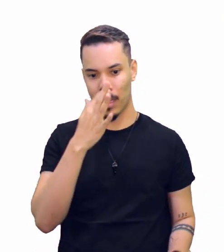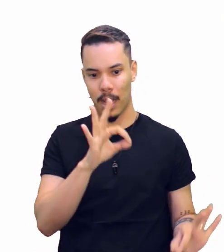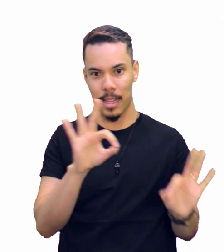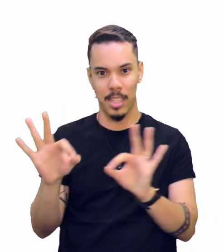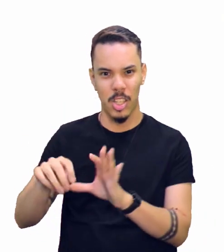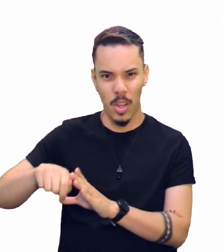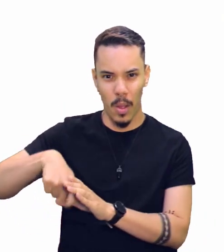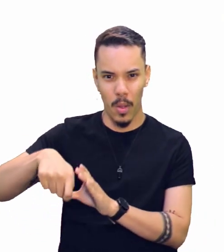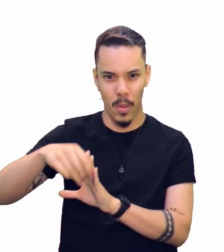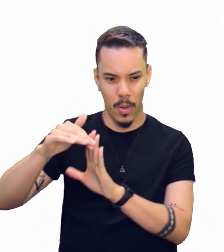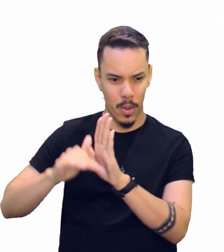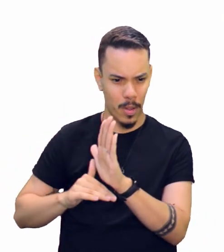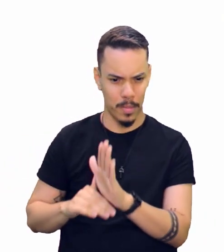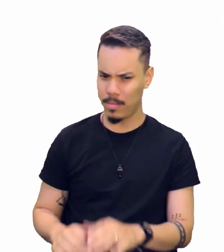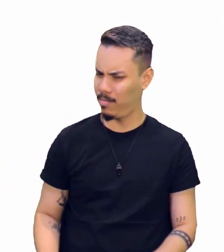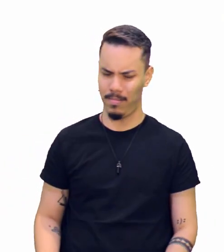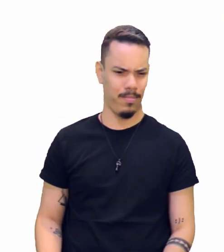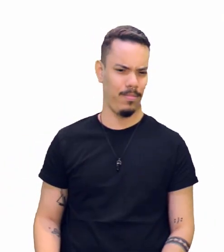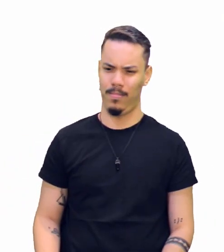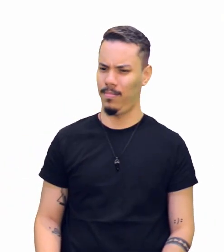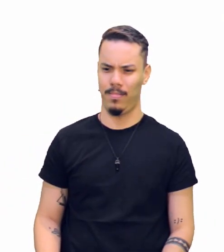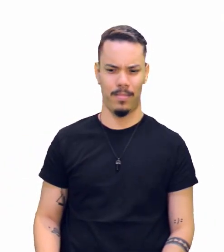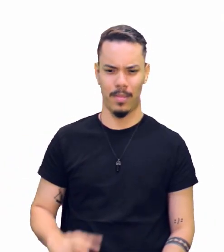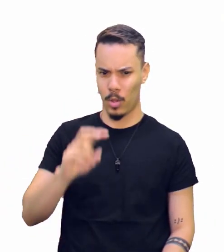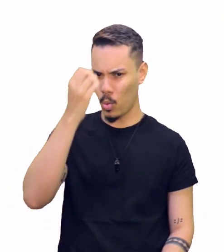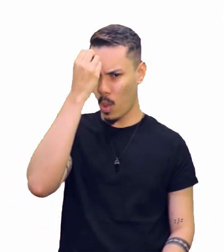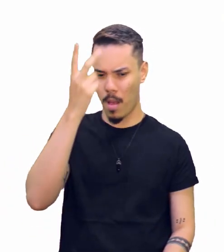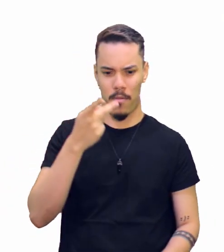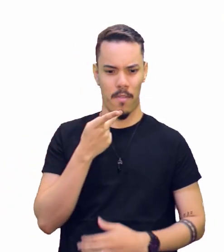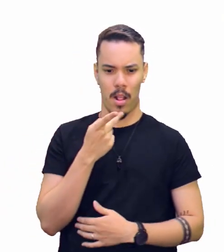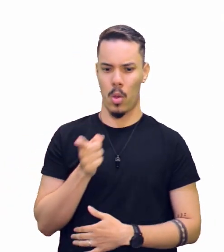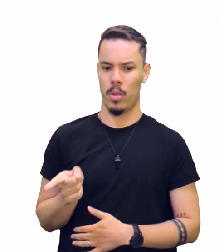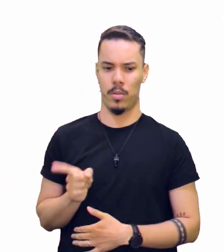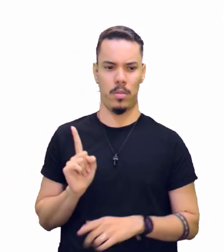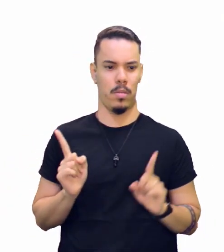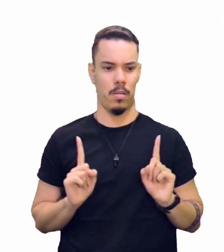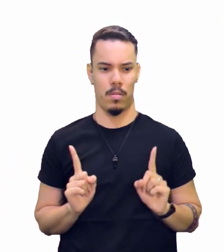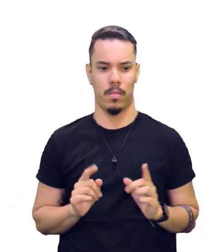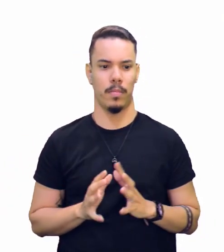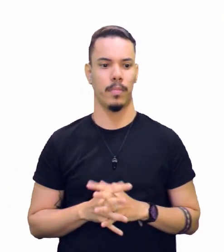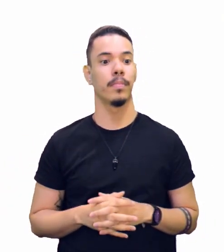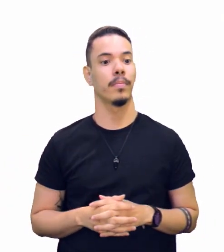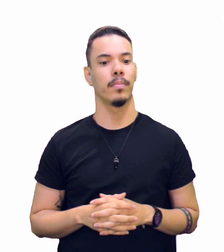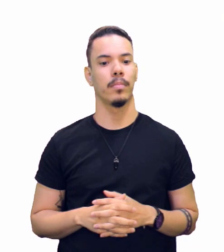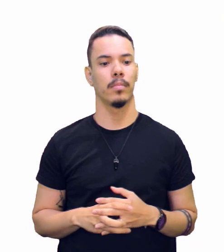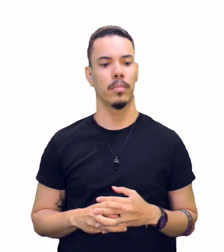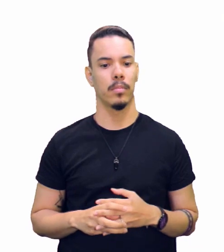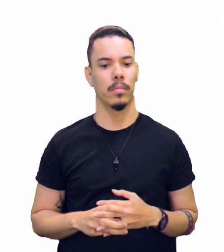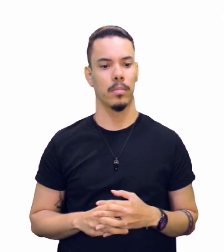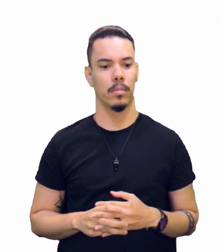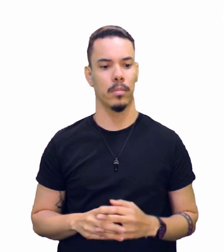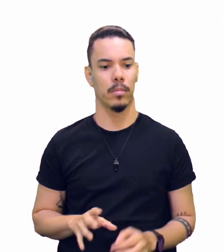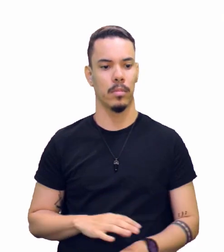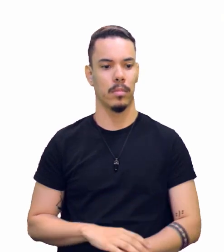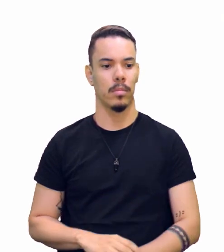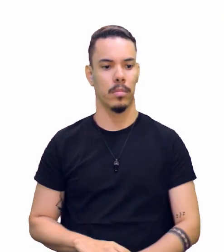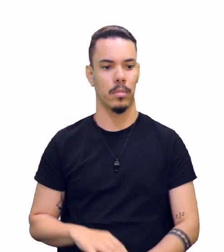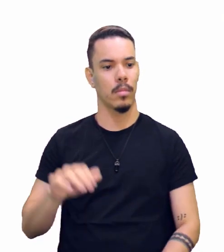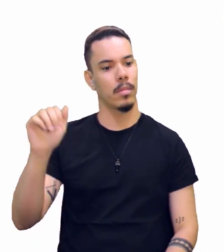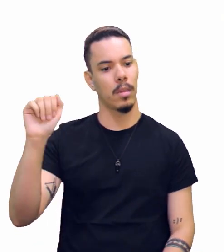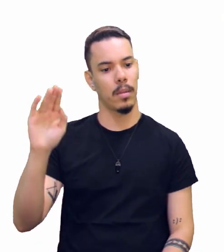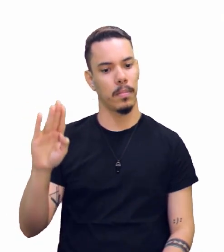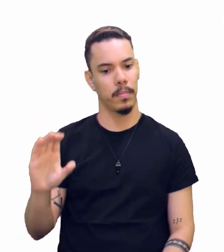programa de culinária não lembra de ele ter falado sobre programa de culinária então a gente tá lá entre a a b e a